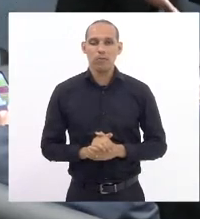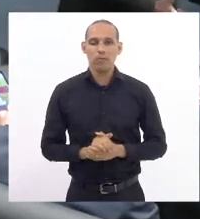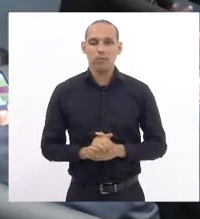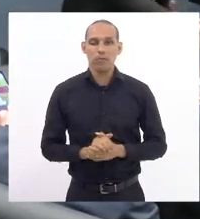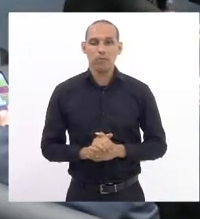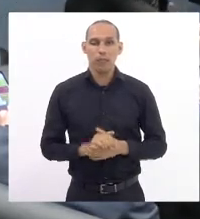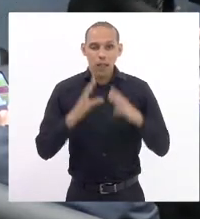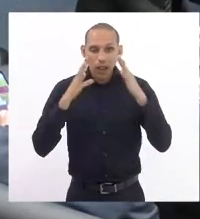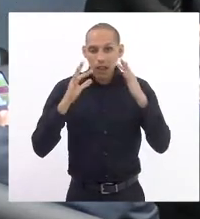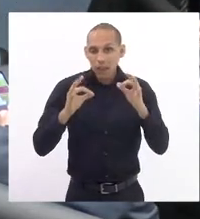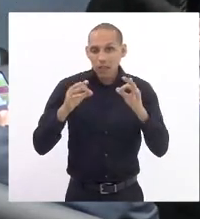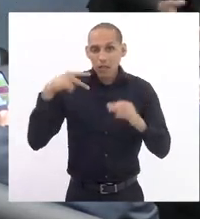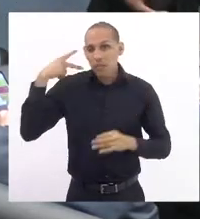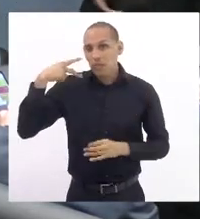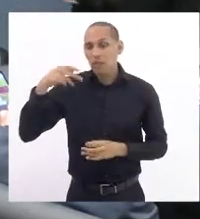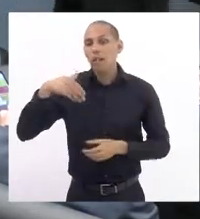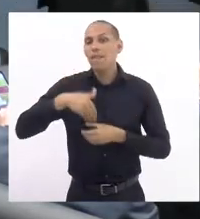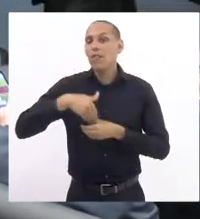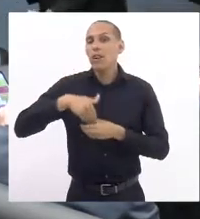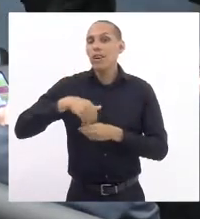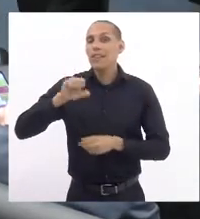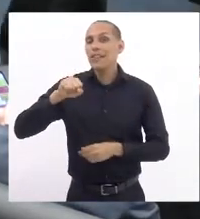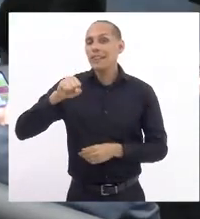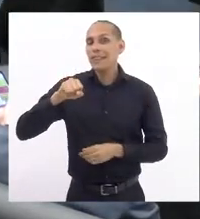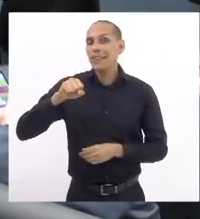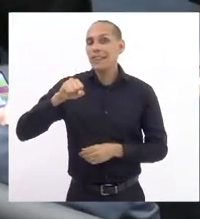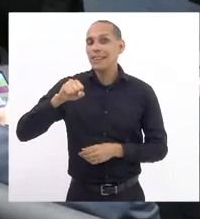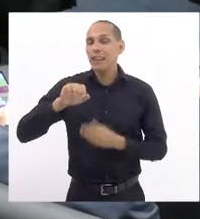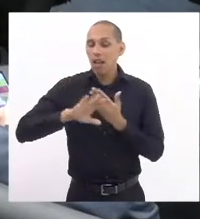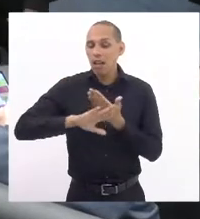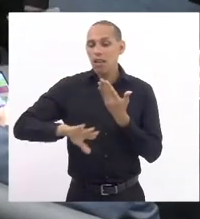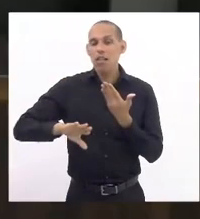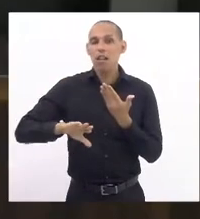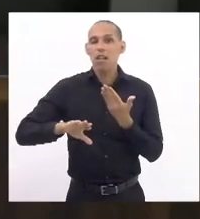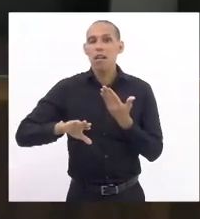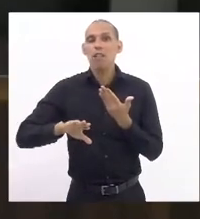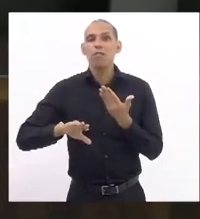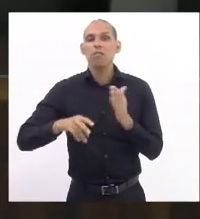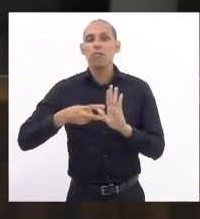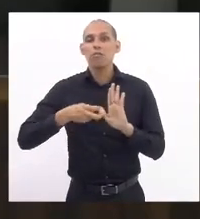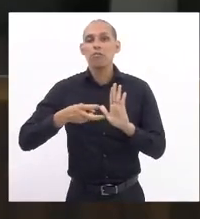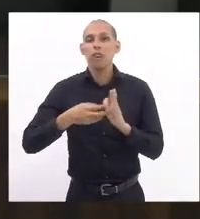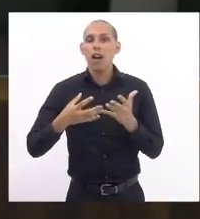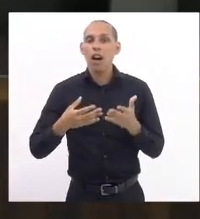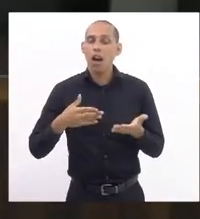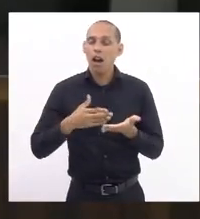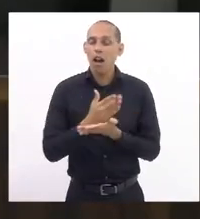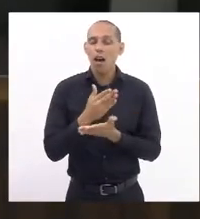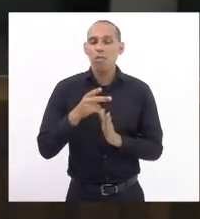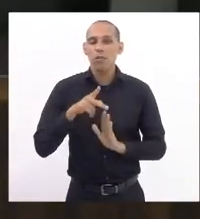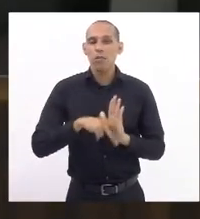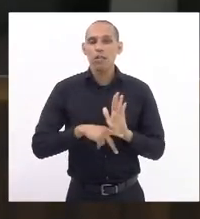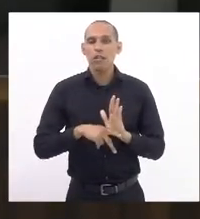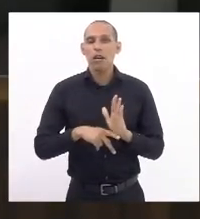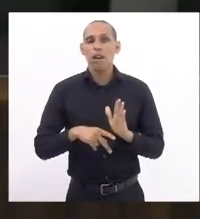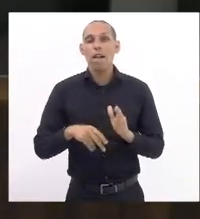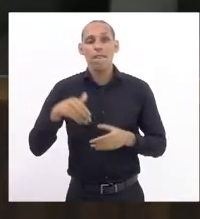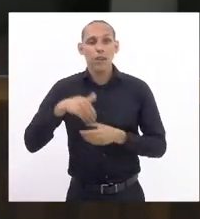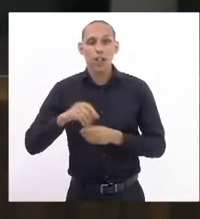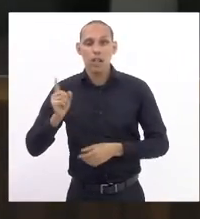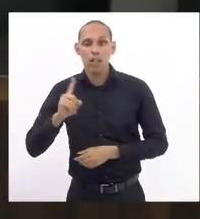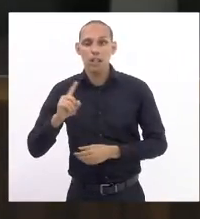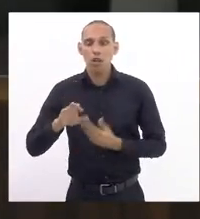Atenção, senhores parlamentares, votando sim, rejeito o veto e aprova o projeto. Votando não, mantém o veto, rejeito o